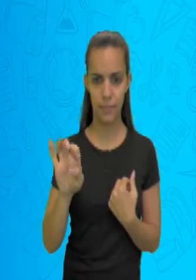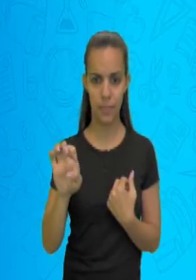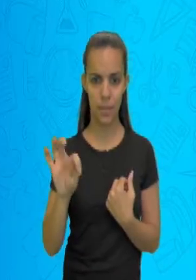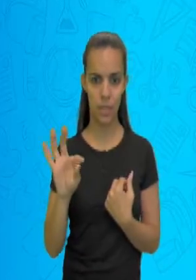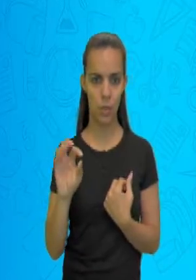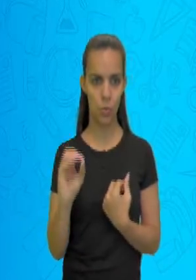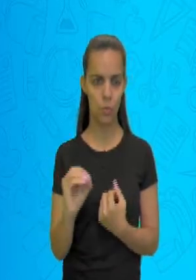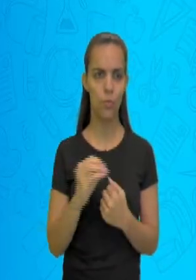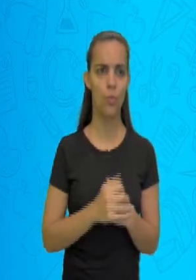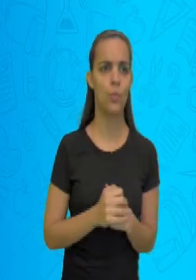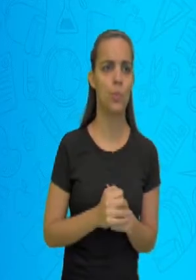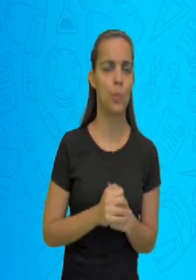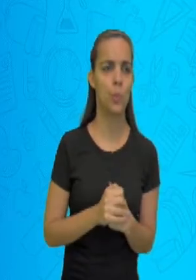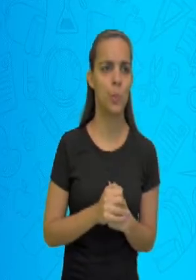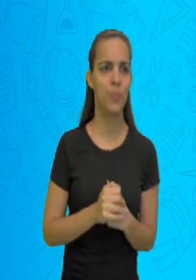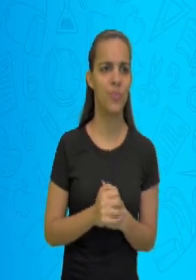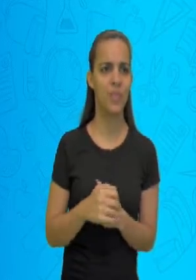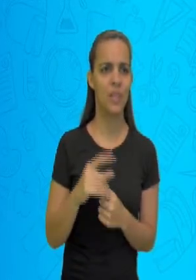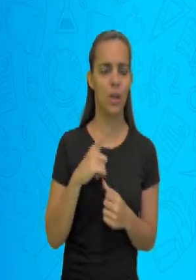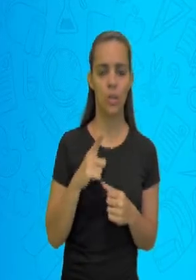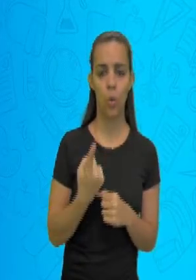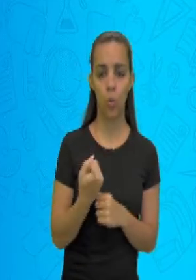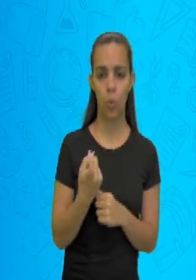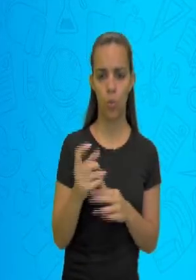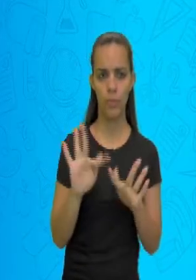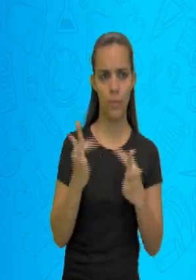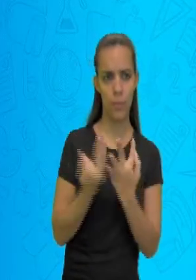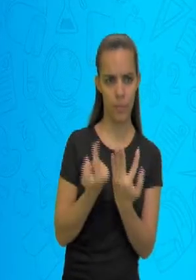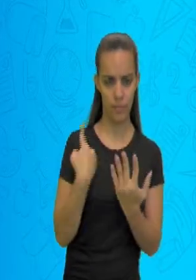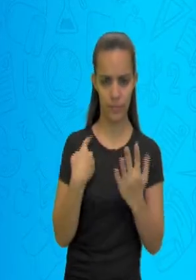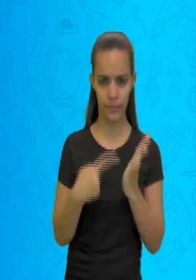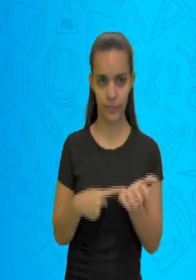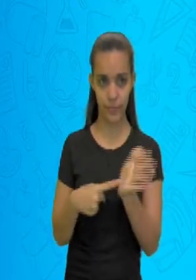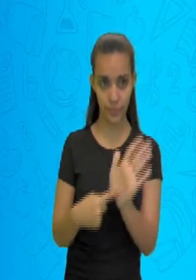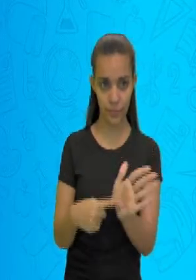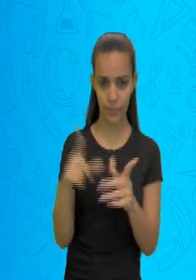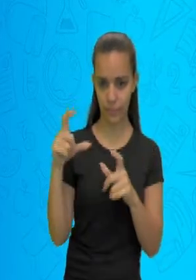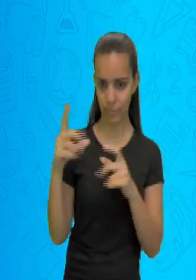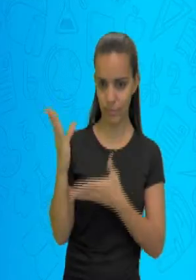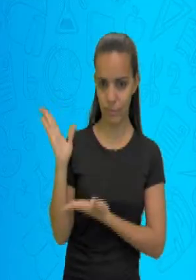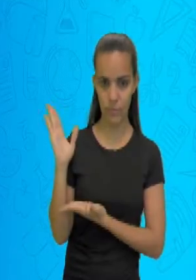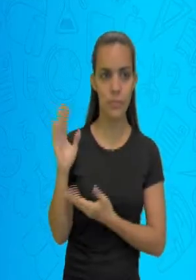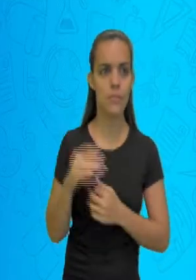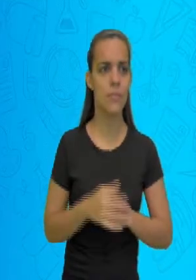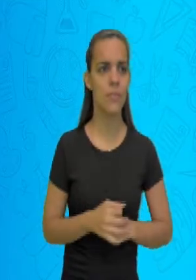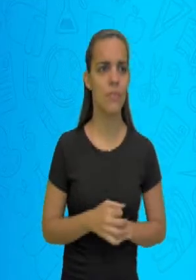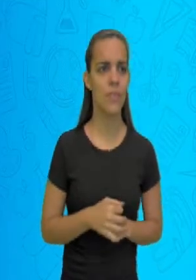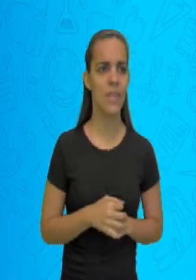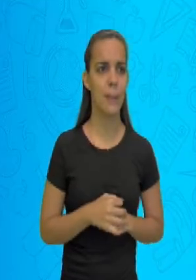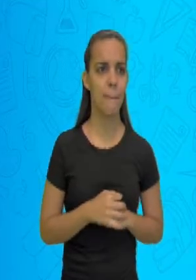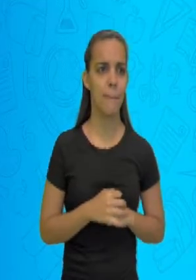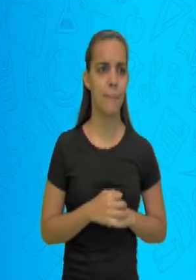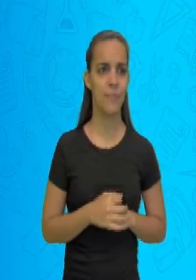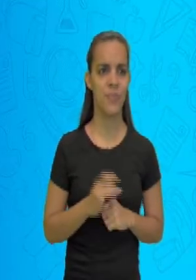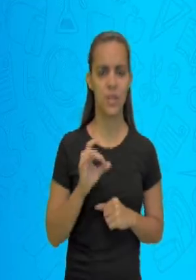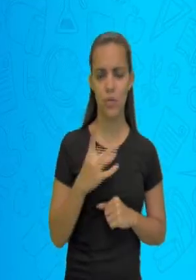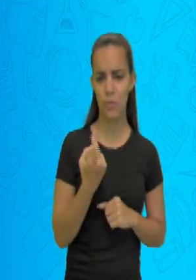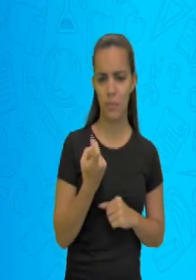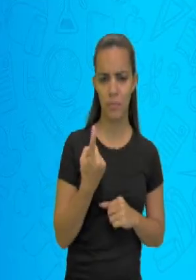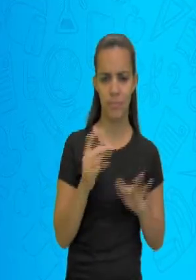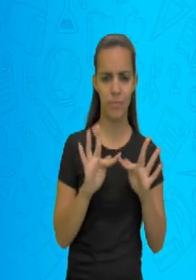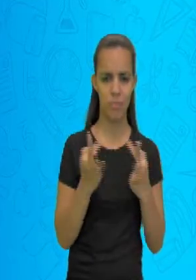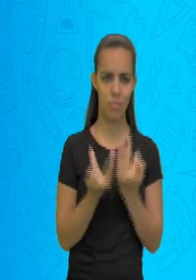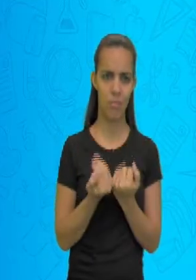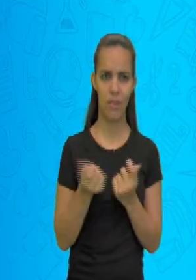uma casa. A gente tem uma casa unifamiliar, esta casa ela é para uma família,